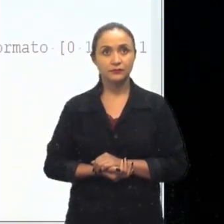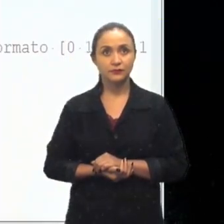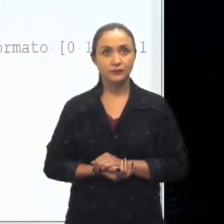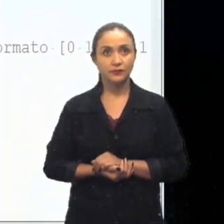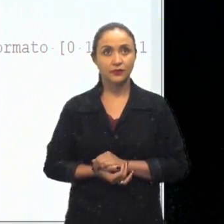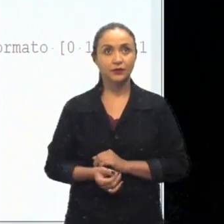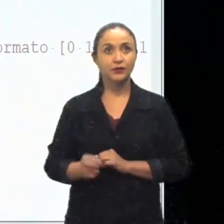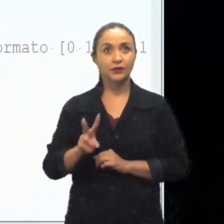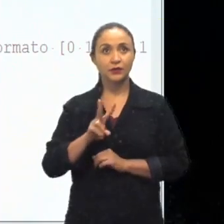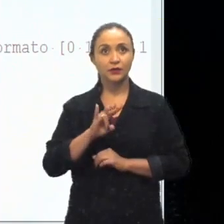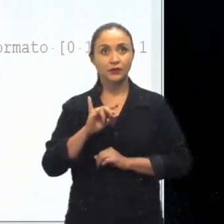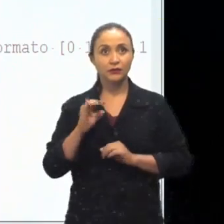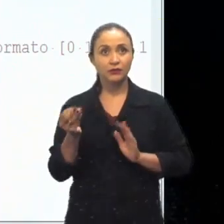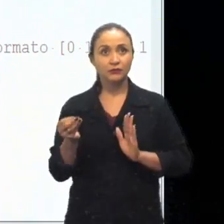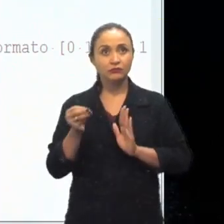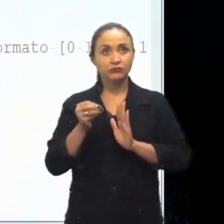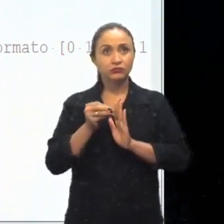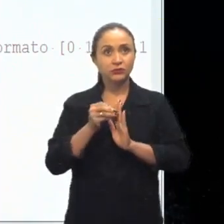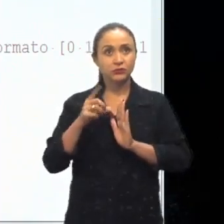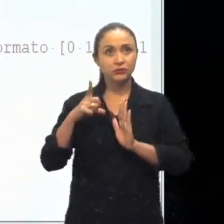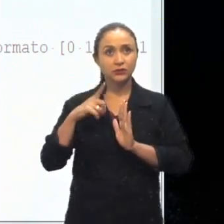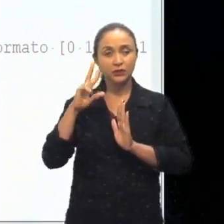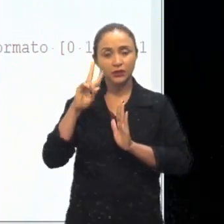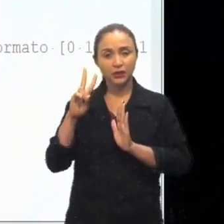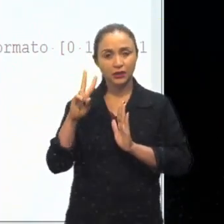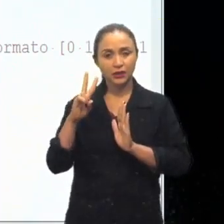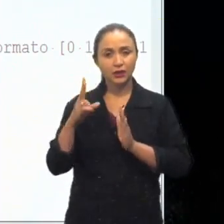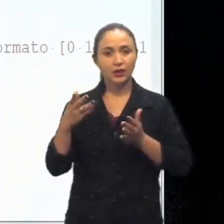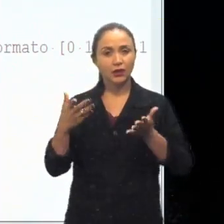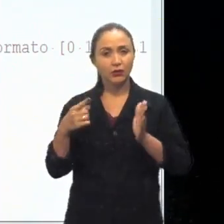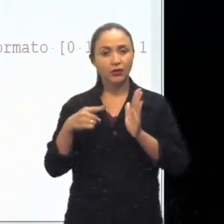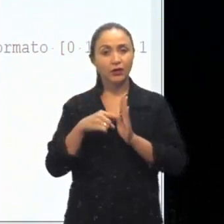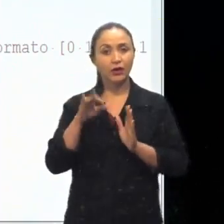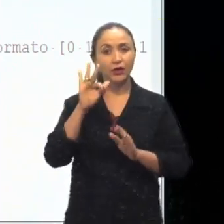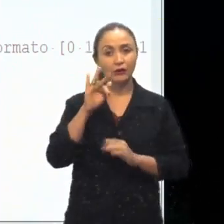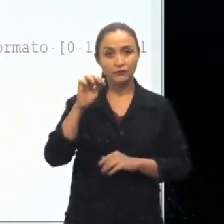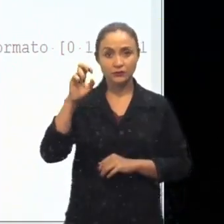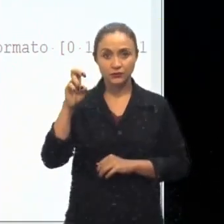Rodando o nosso script, aqui no comando executar, ou apertando F5.